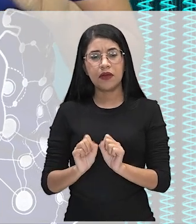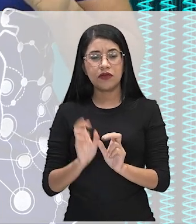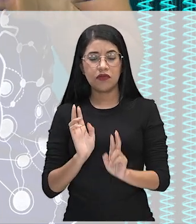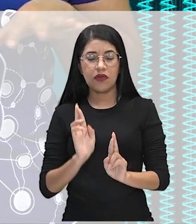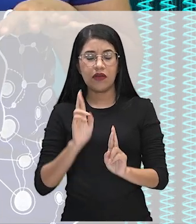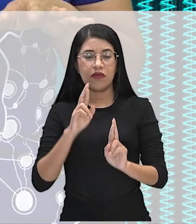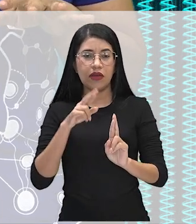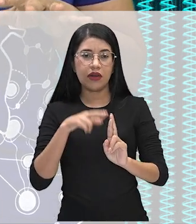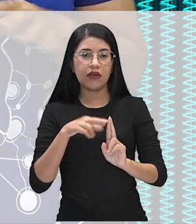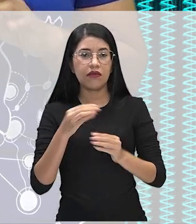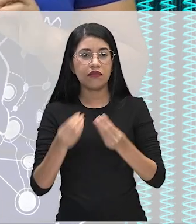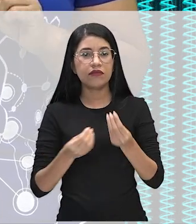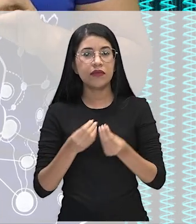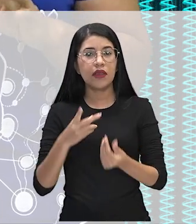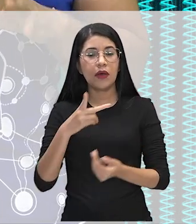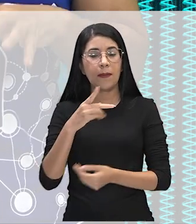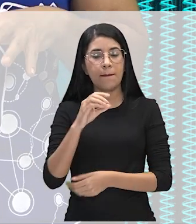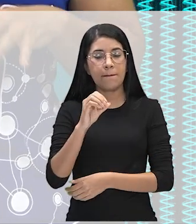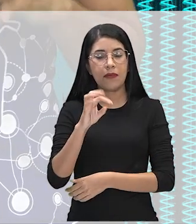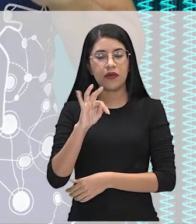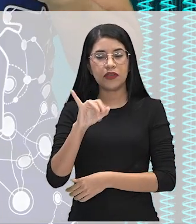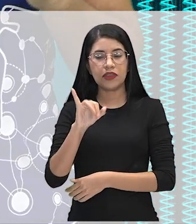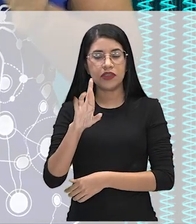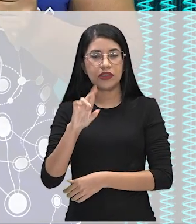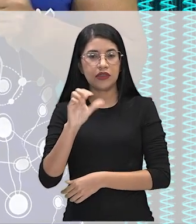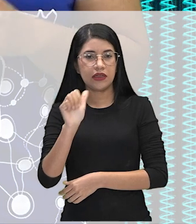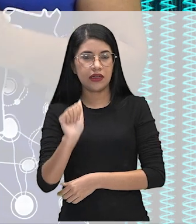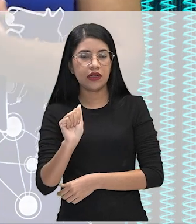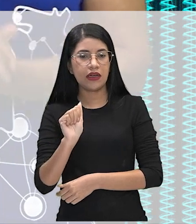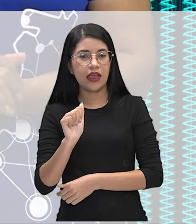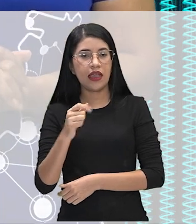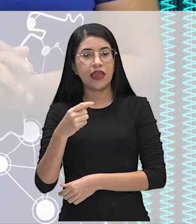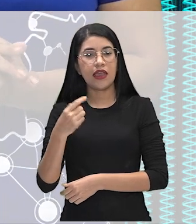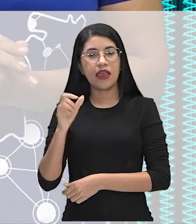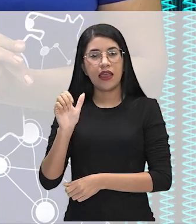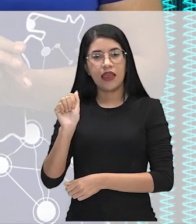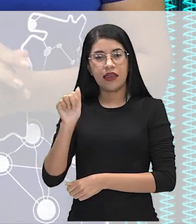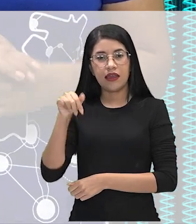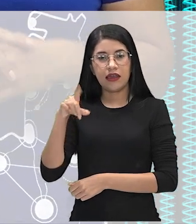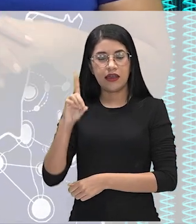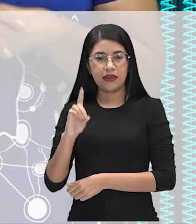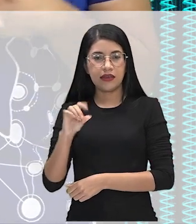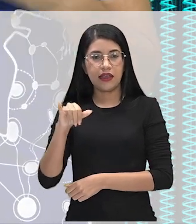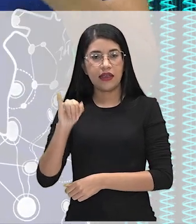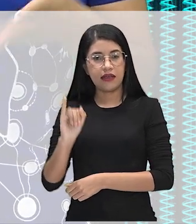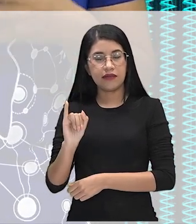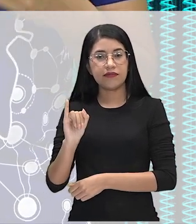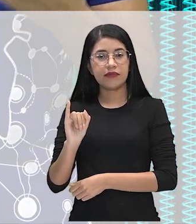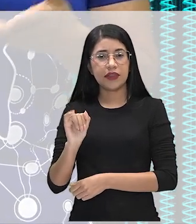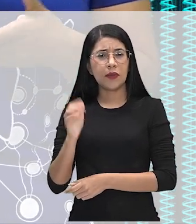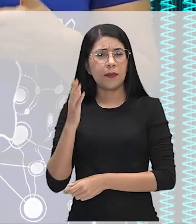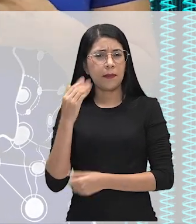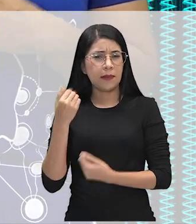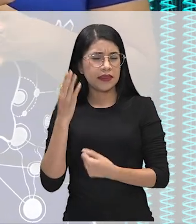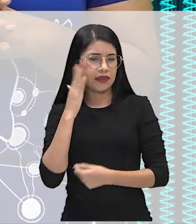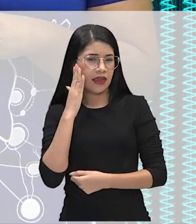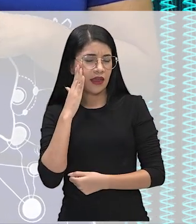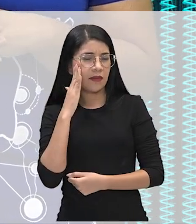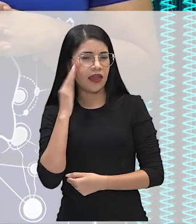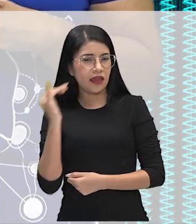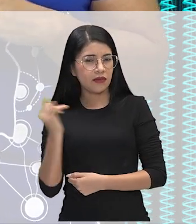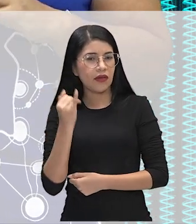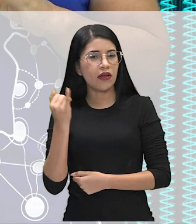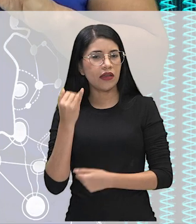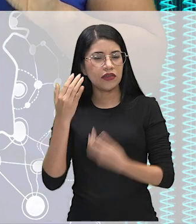refere, mas fiquem atentos que saber fazer essa troca é bem importante para as avaliações que vocês vão fazer um dia,